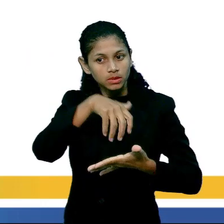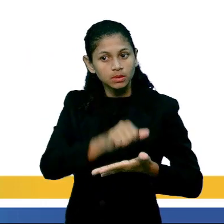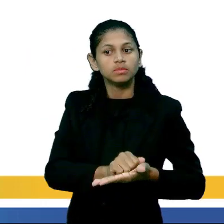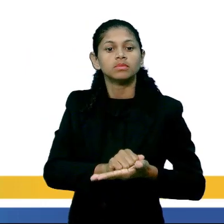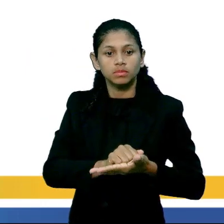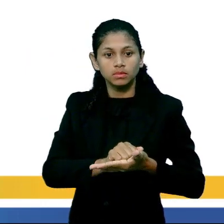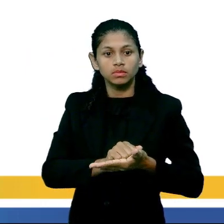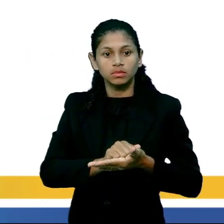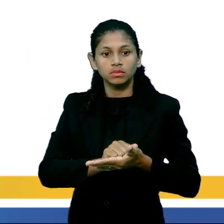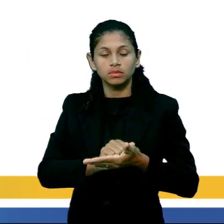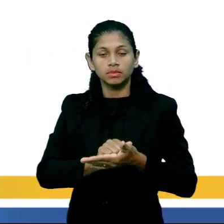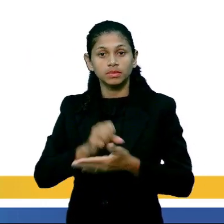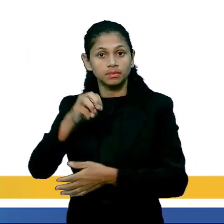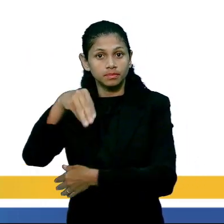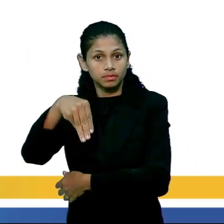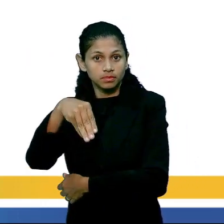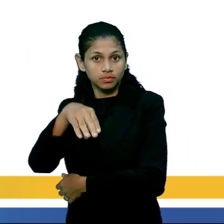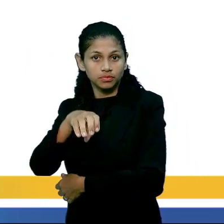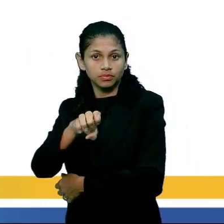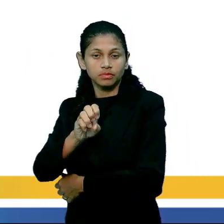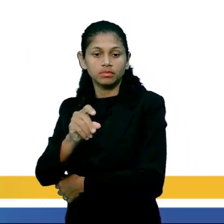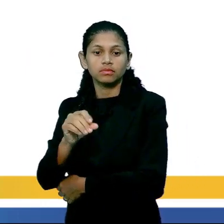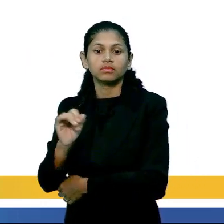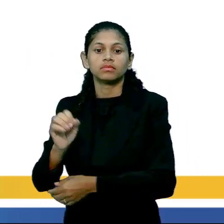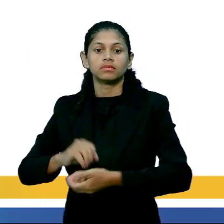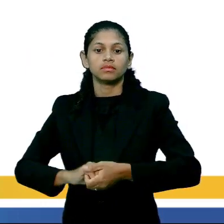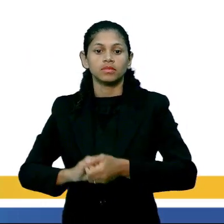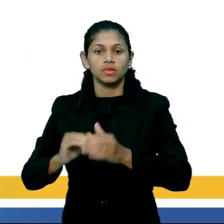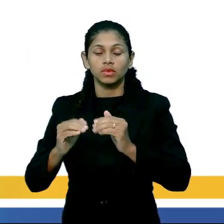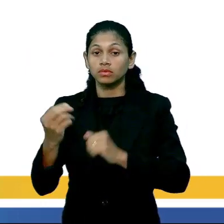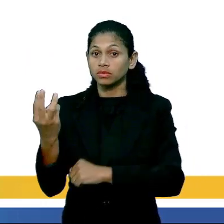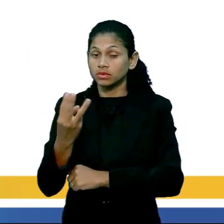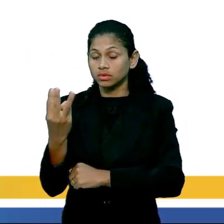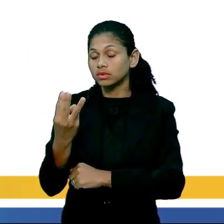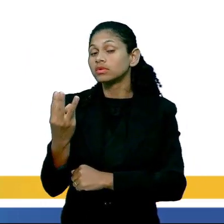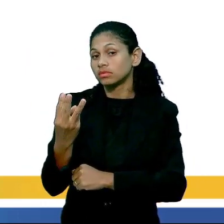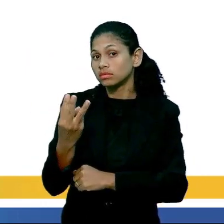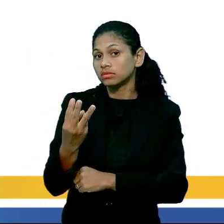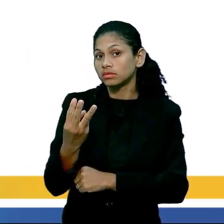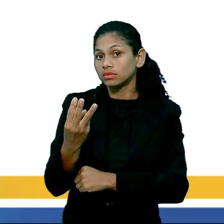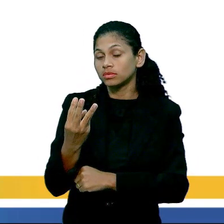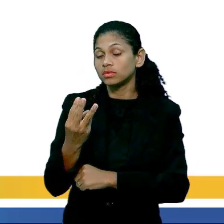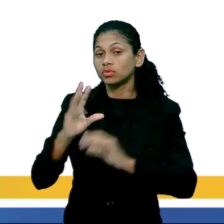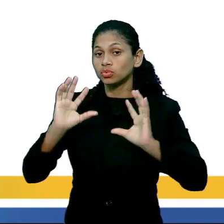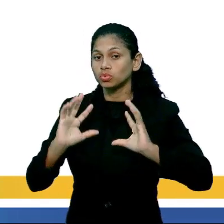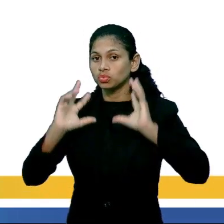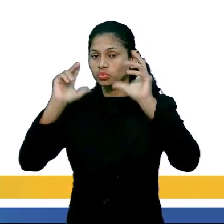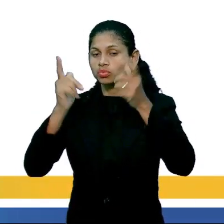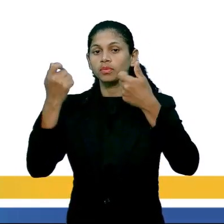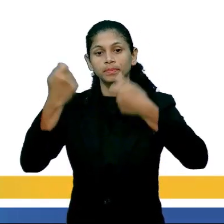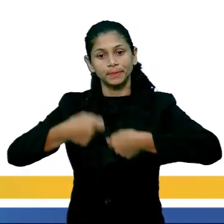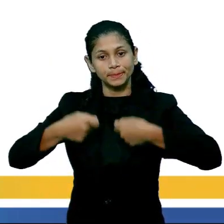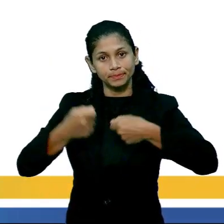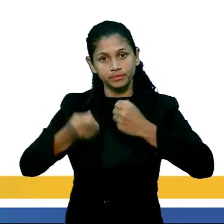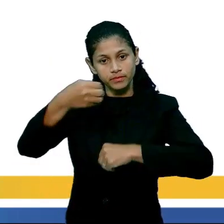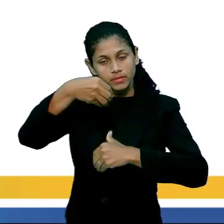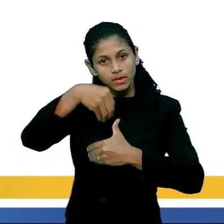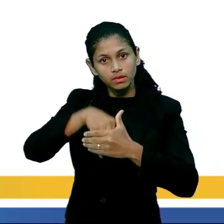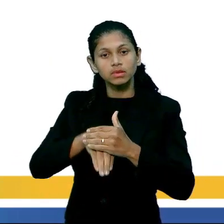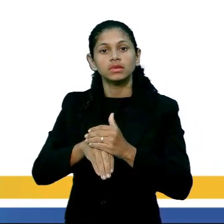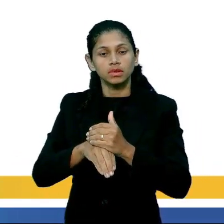os três jogadores que ainda Precisa é desculpa precisa contratar dentro